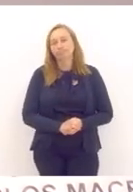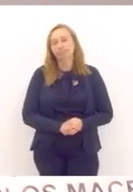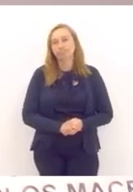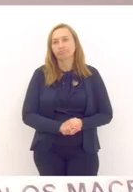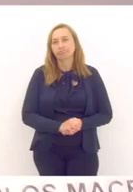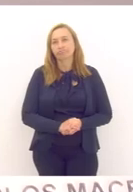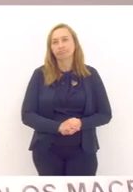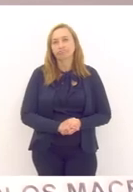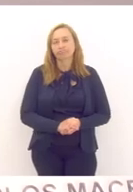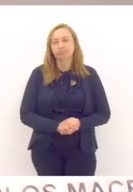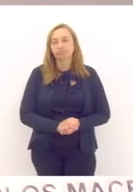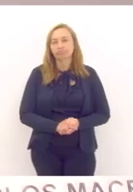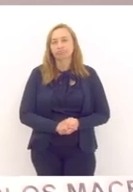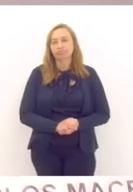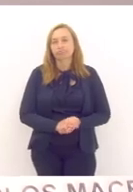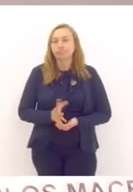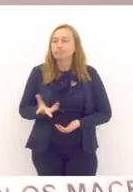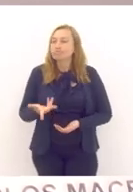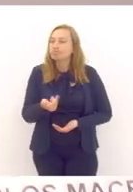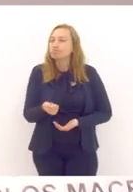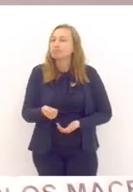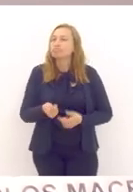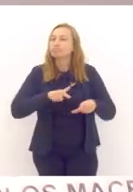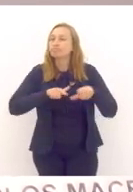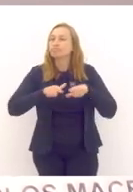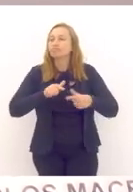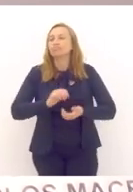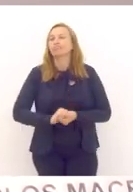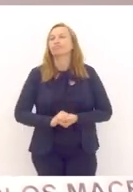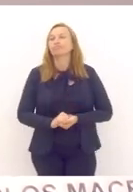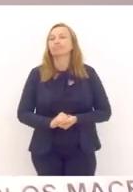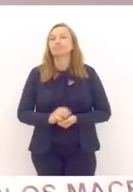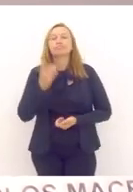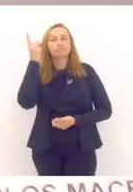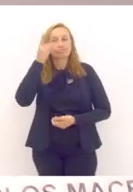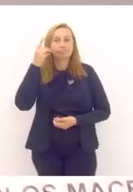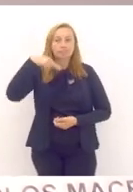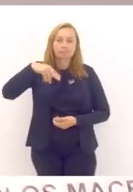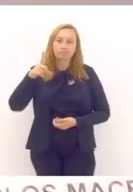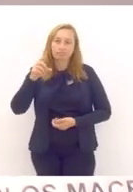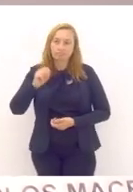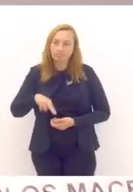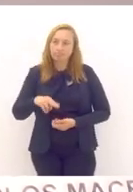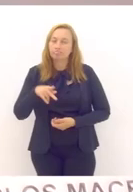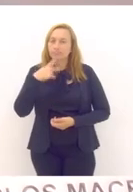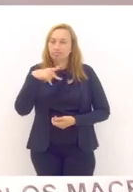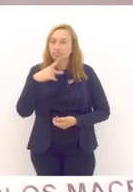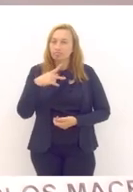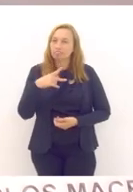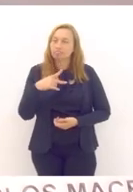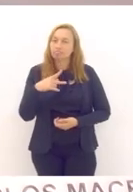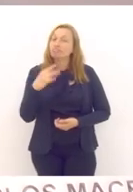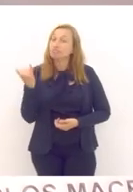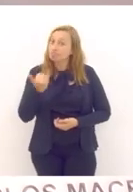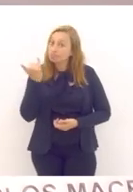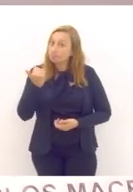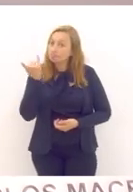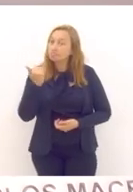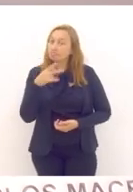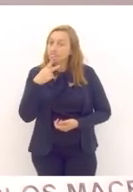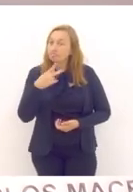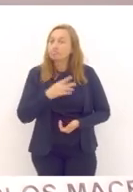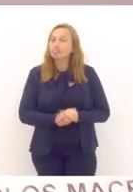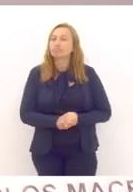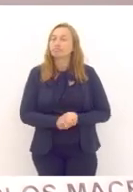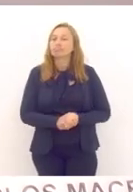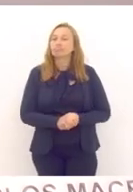enfim, mais eficiente. Tá? O deputado Nelson também tocou numa uma questão super importante,